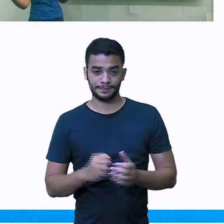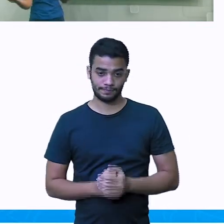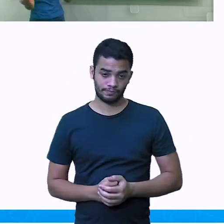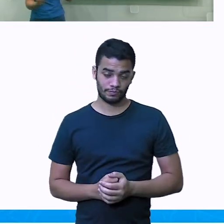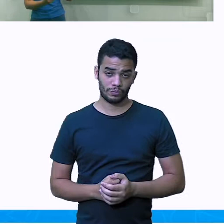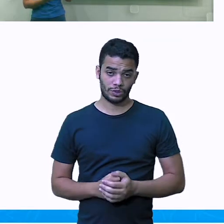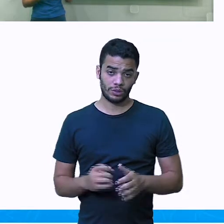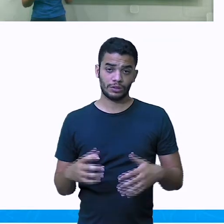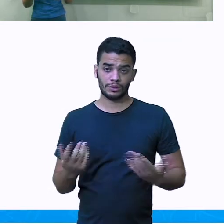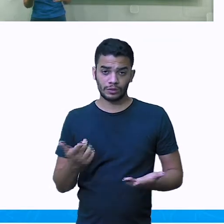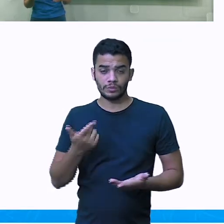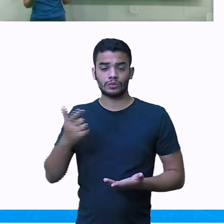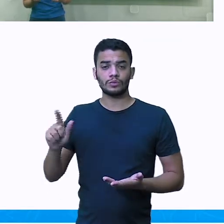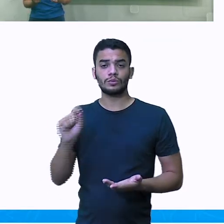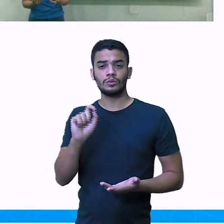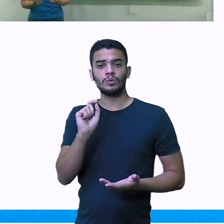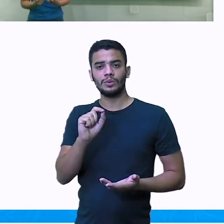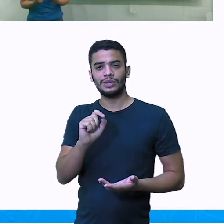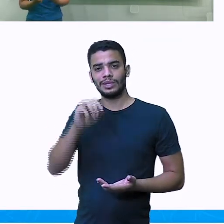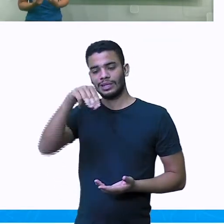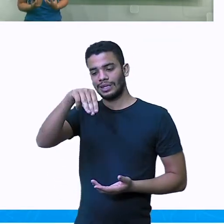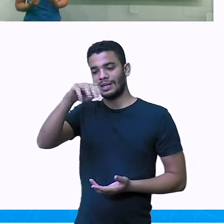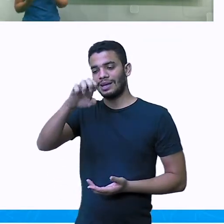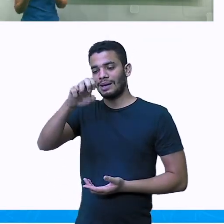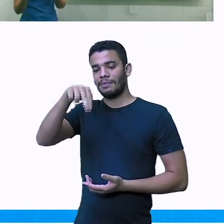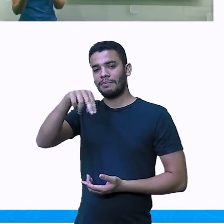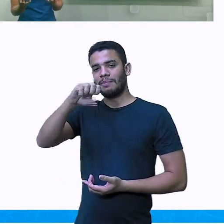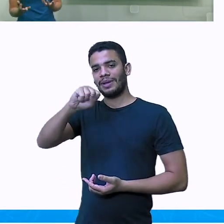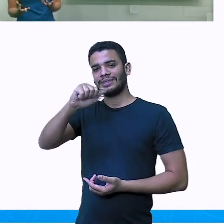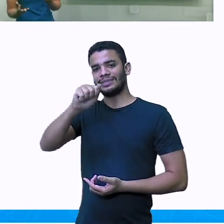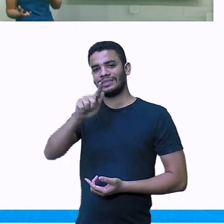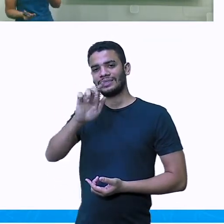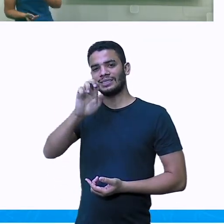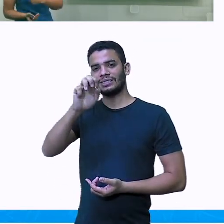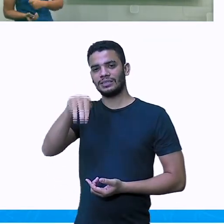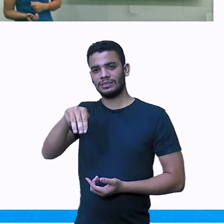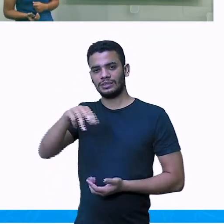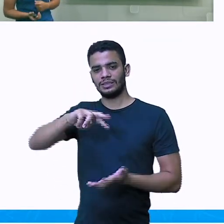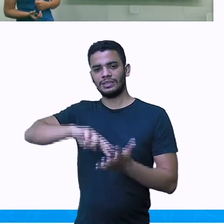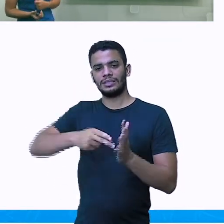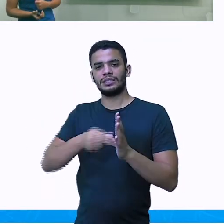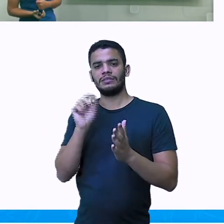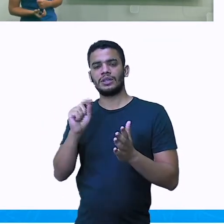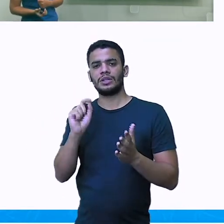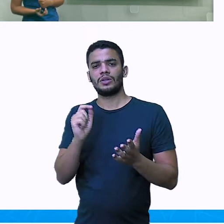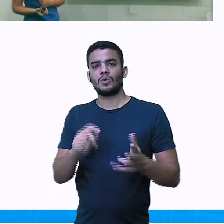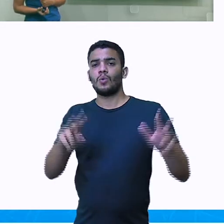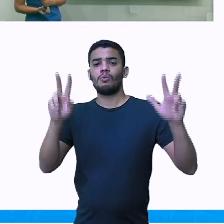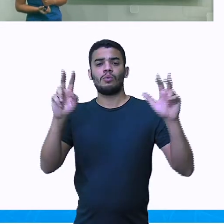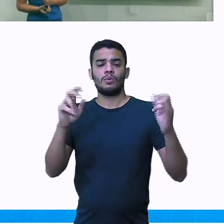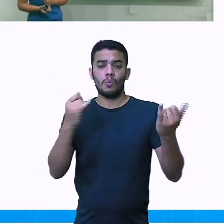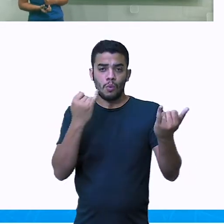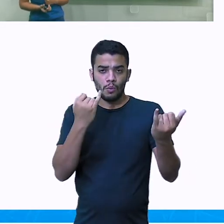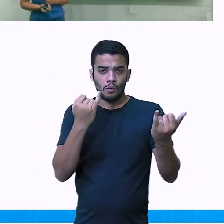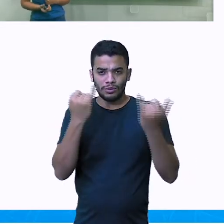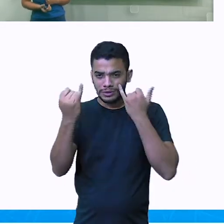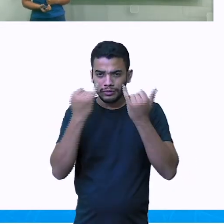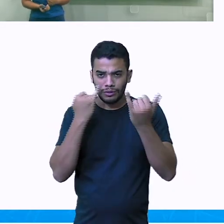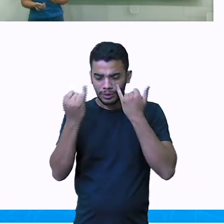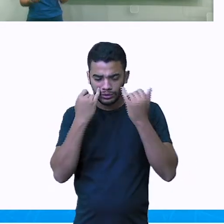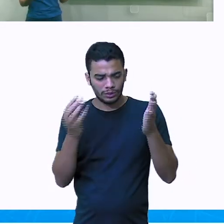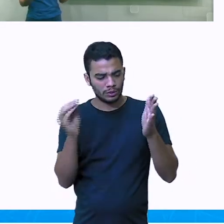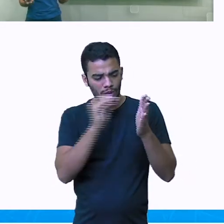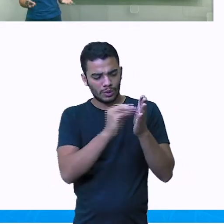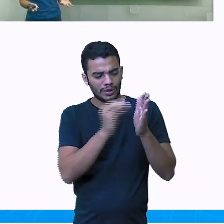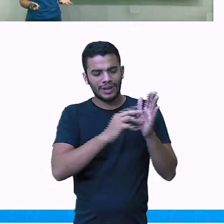que é todo o corpo da carta, que é todo o assunto que está sendo falado ali naquela